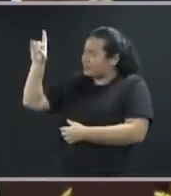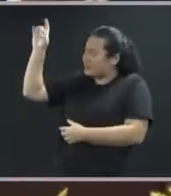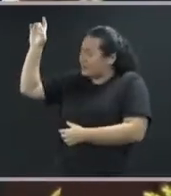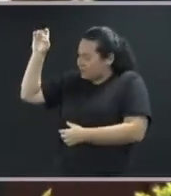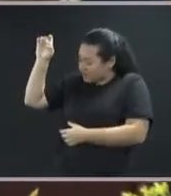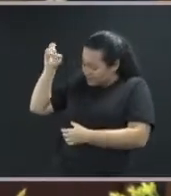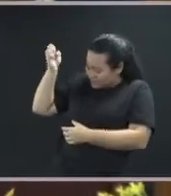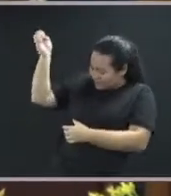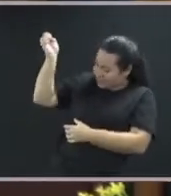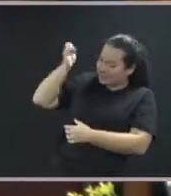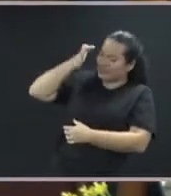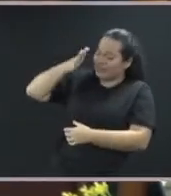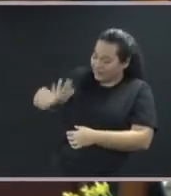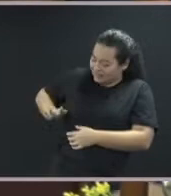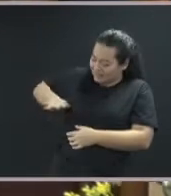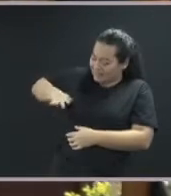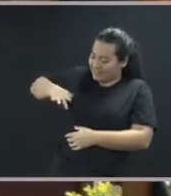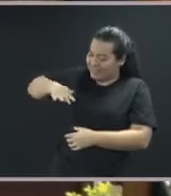de autoridade,